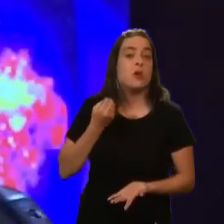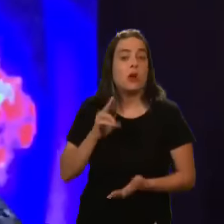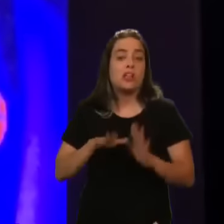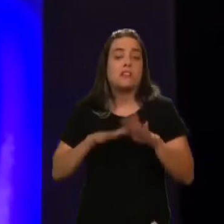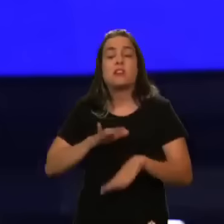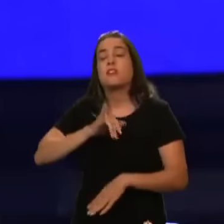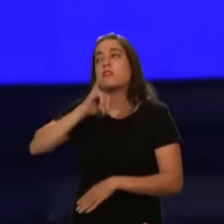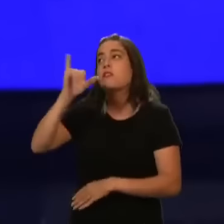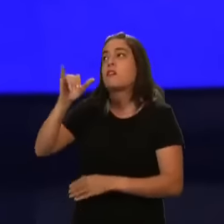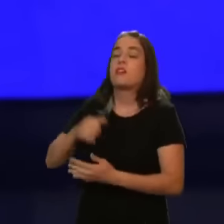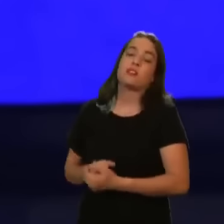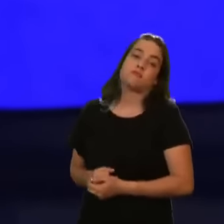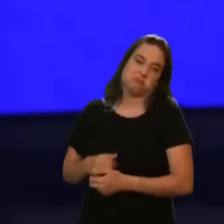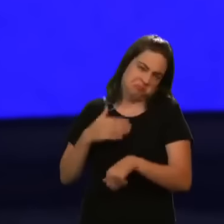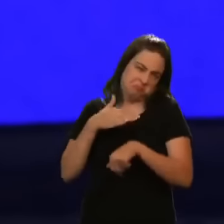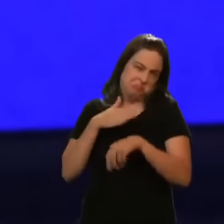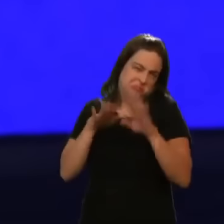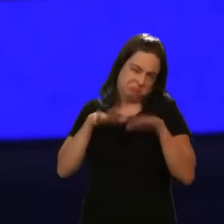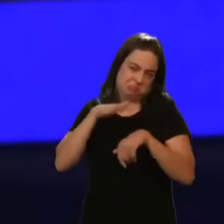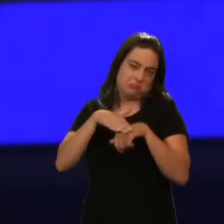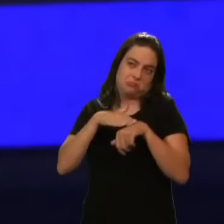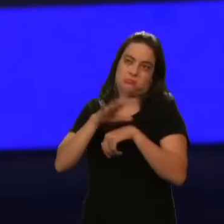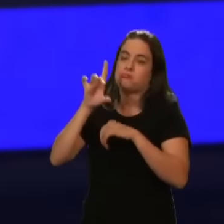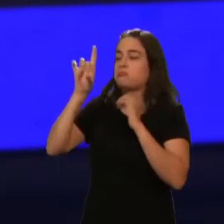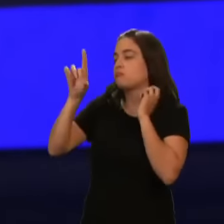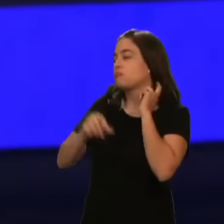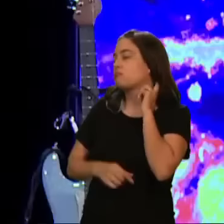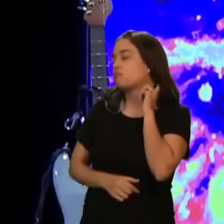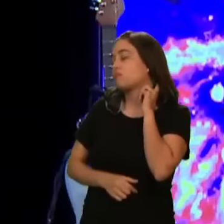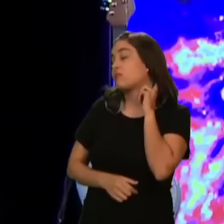fala assim, quando vai, né? Senhor,